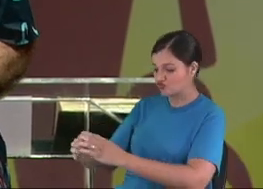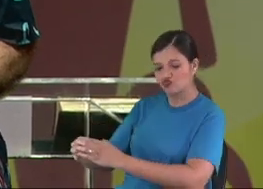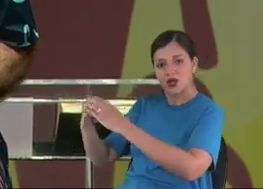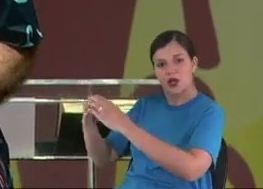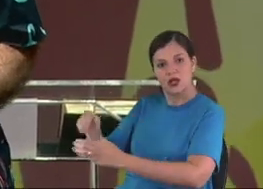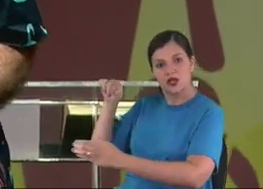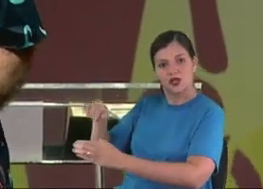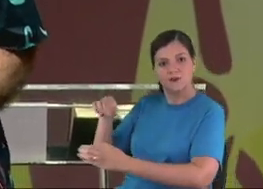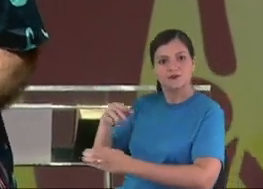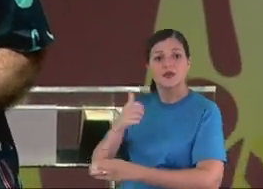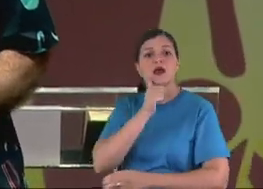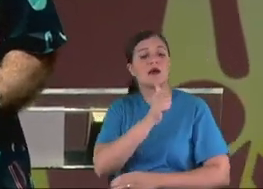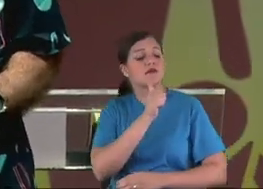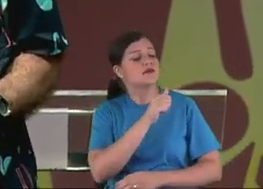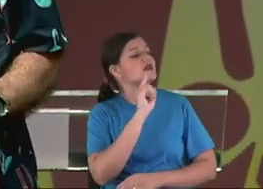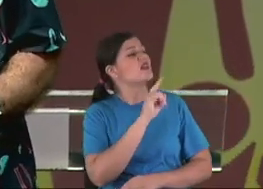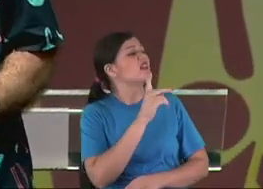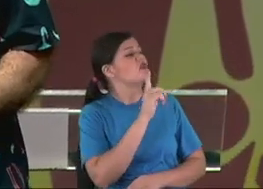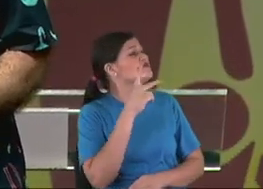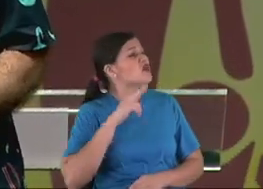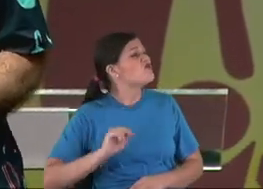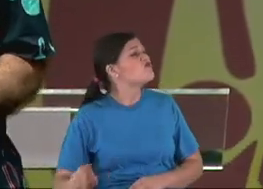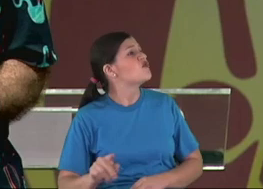ninguém manda em mim, não vou.